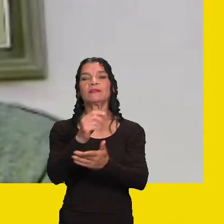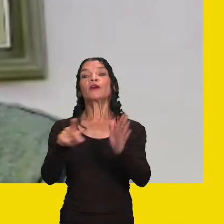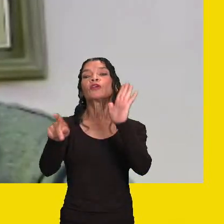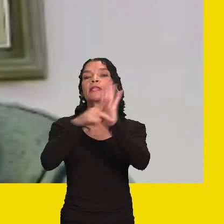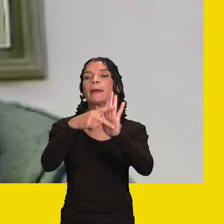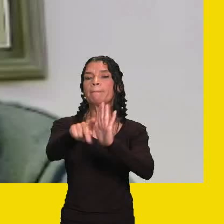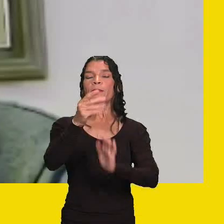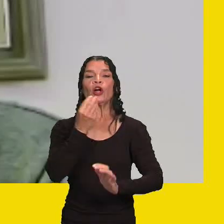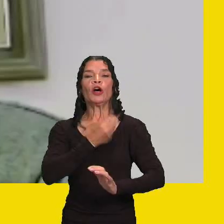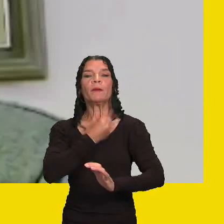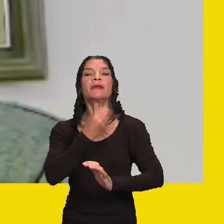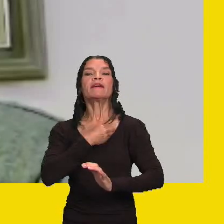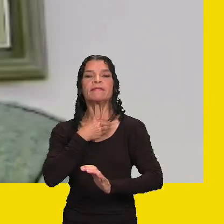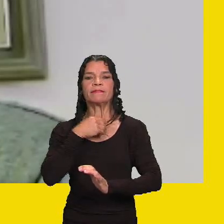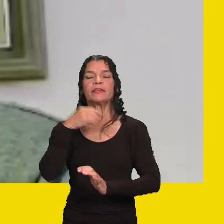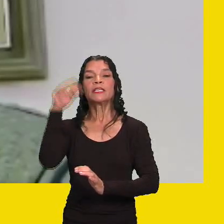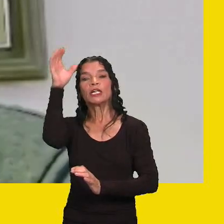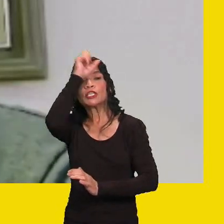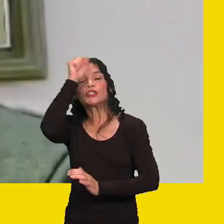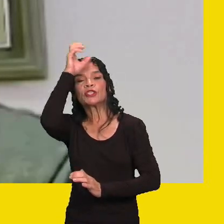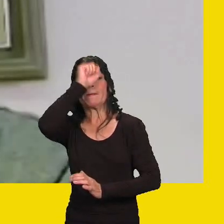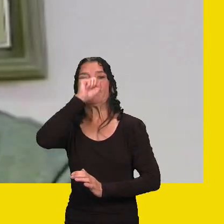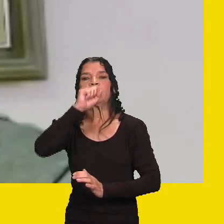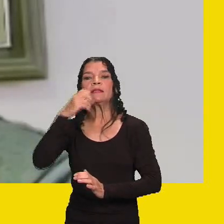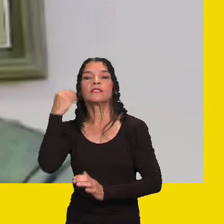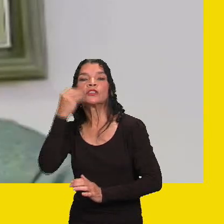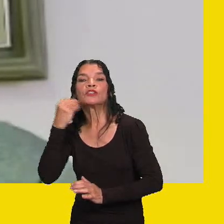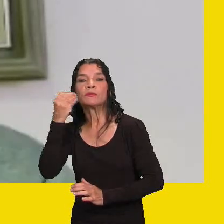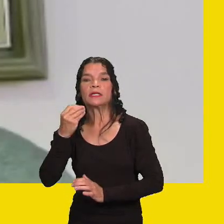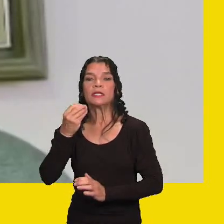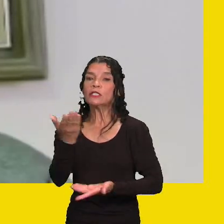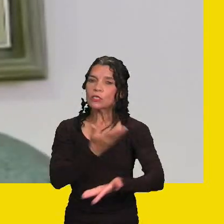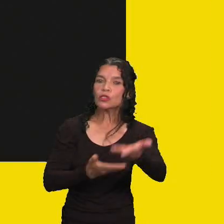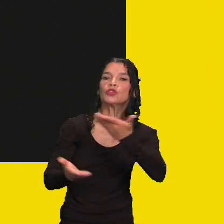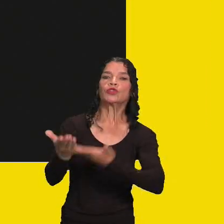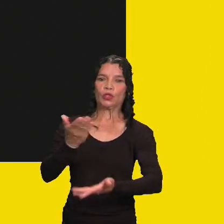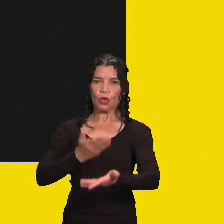protagonista da própria construção de conhecimento.